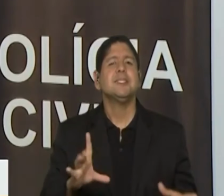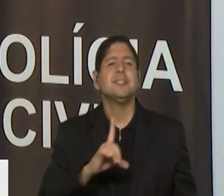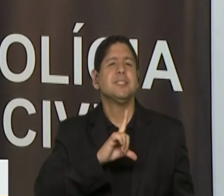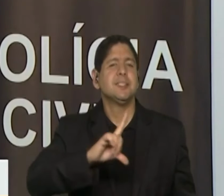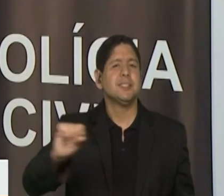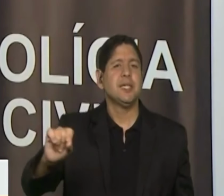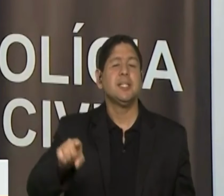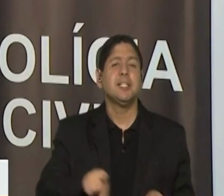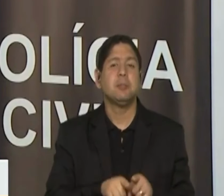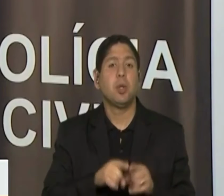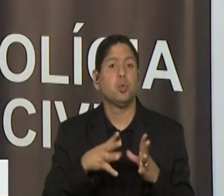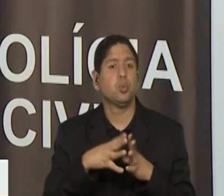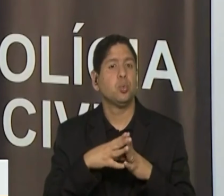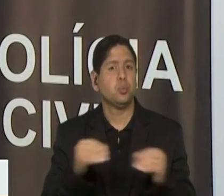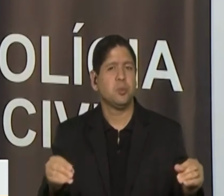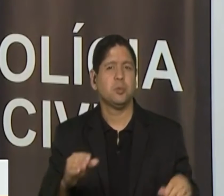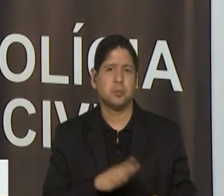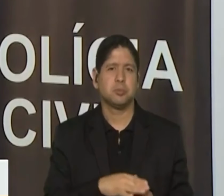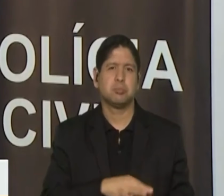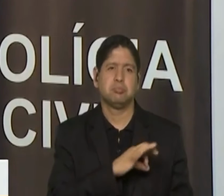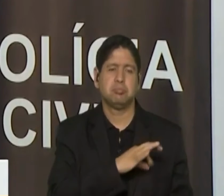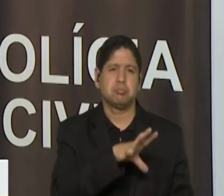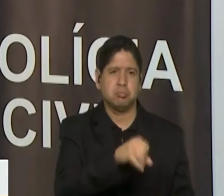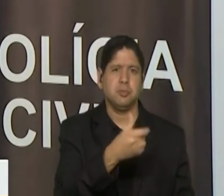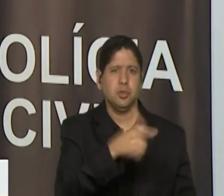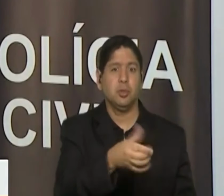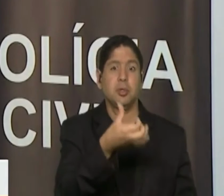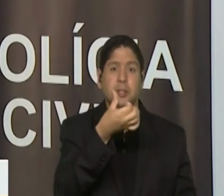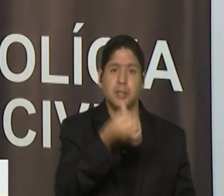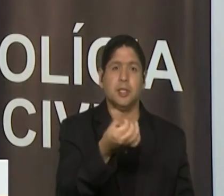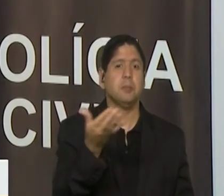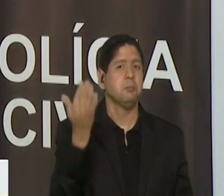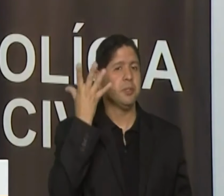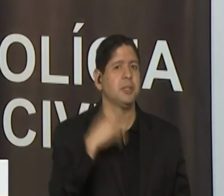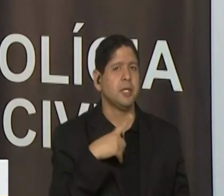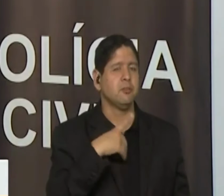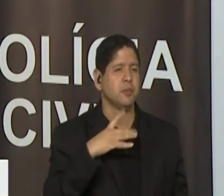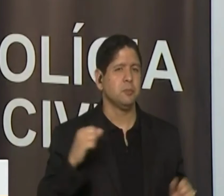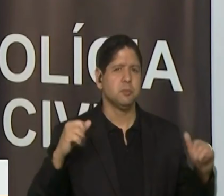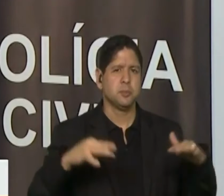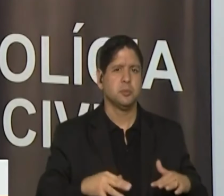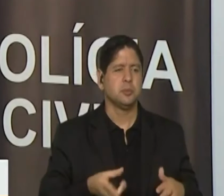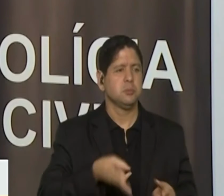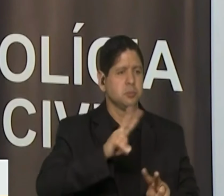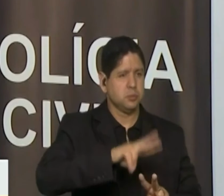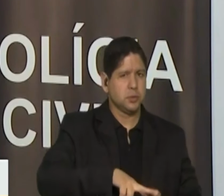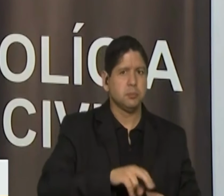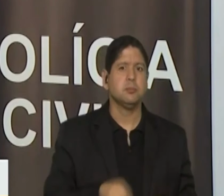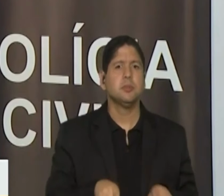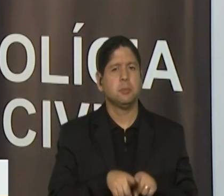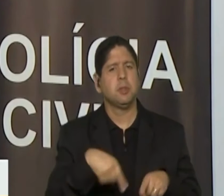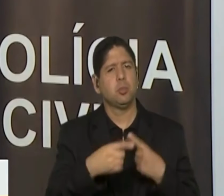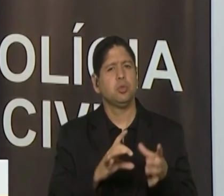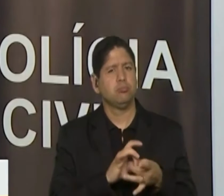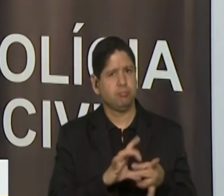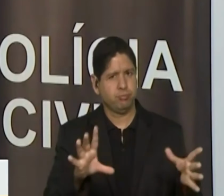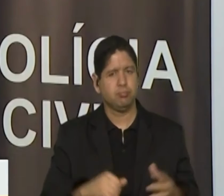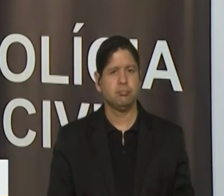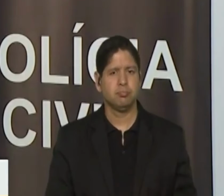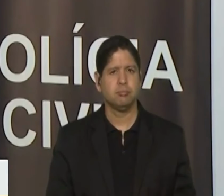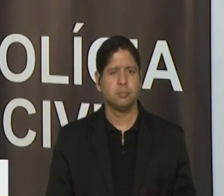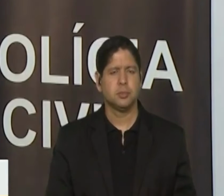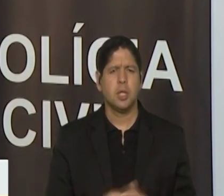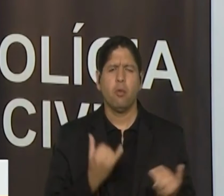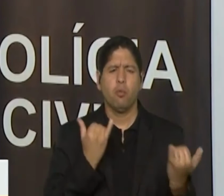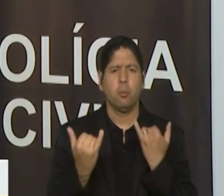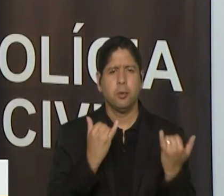e estavam foragidos da polícia. Seis já passaram por audiência de custódia e foram liberados. Os dados